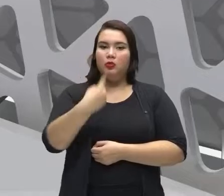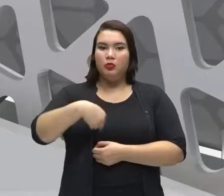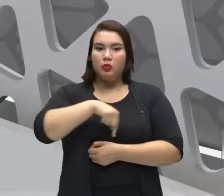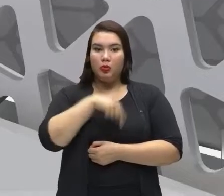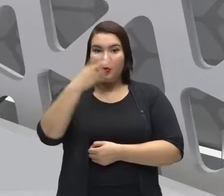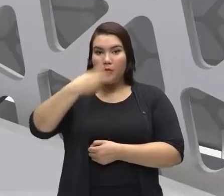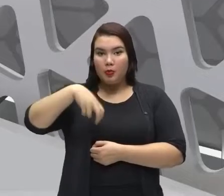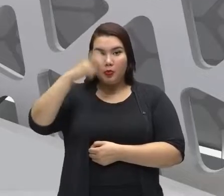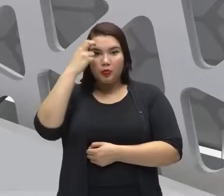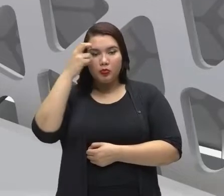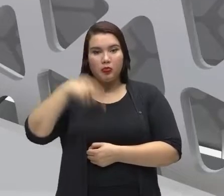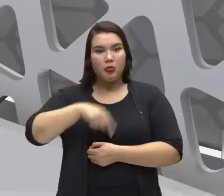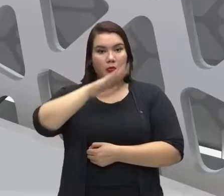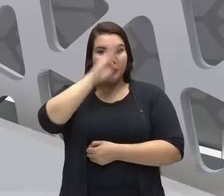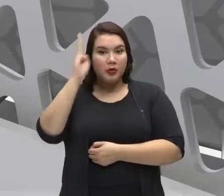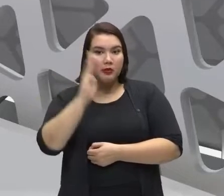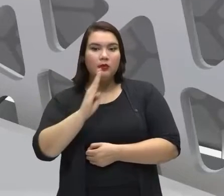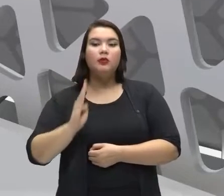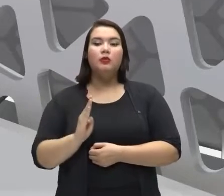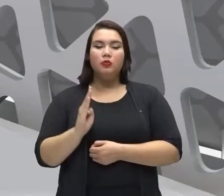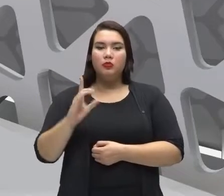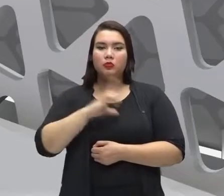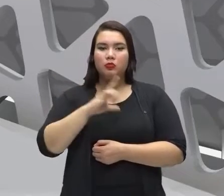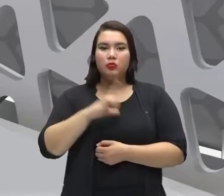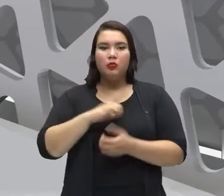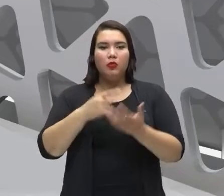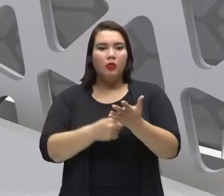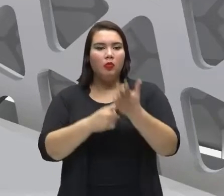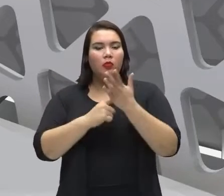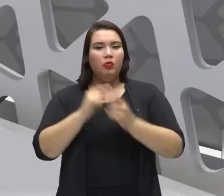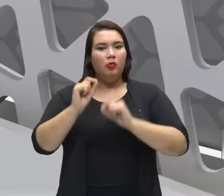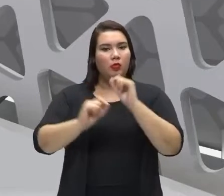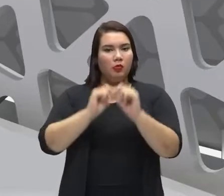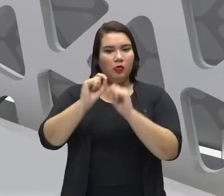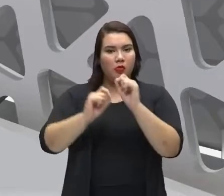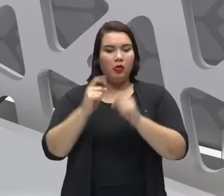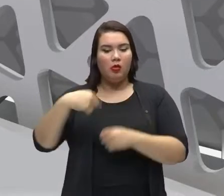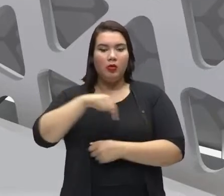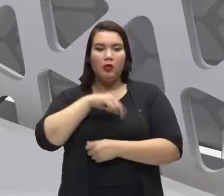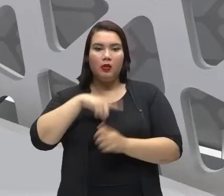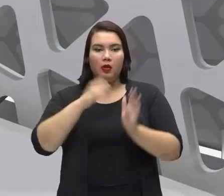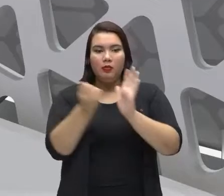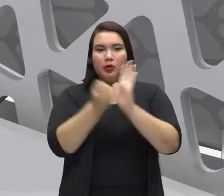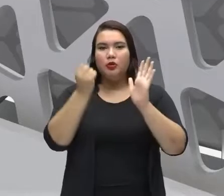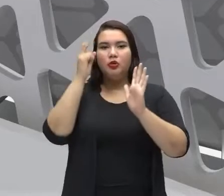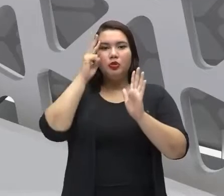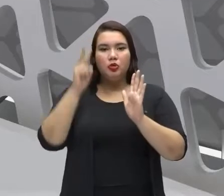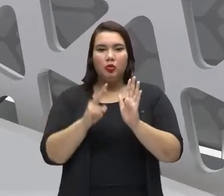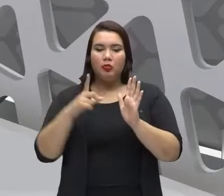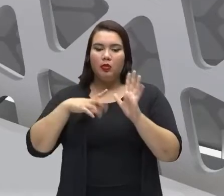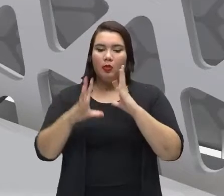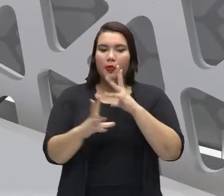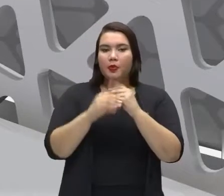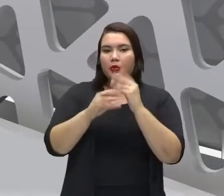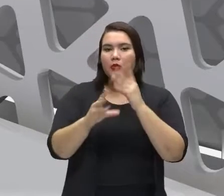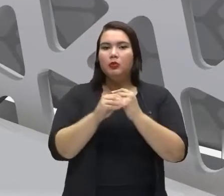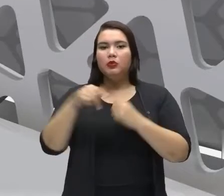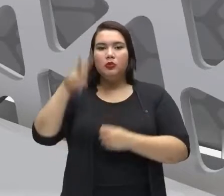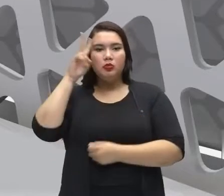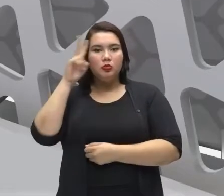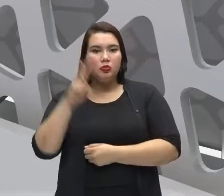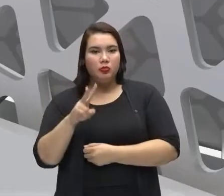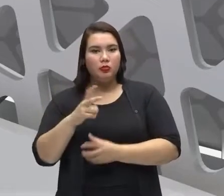cultura aqui no Brasil, que deixaram aí um legado também para a gente aqui, com a participação deles na história,